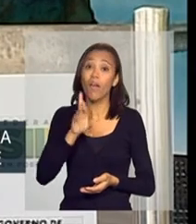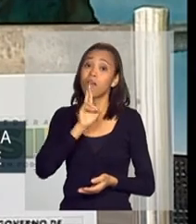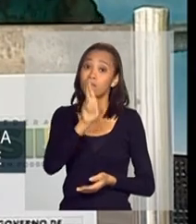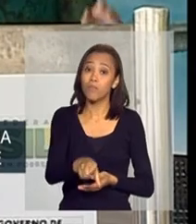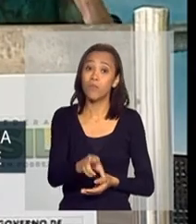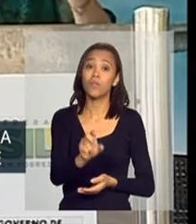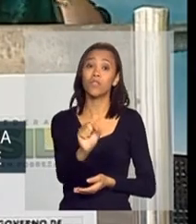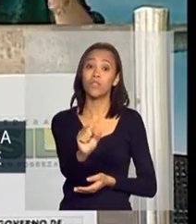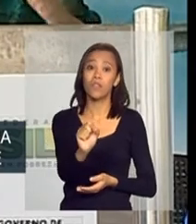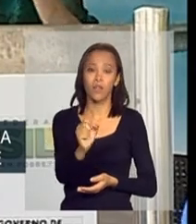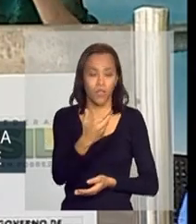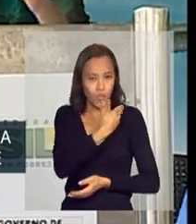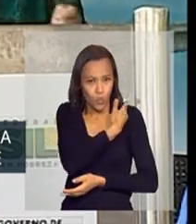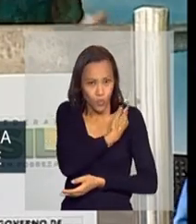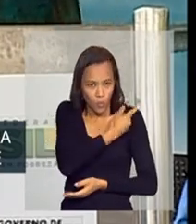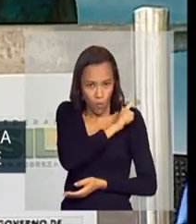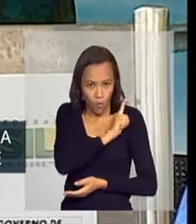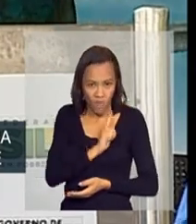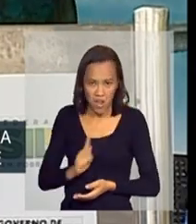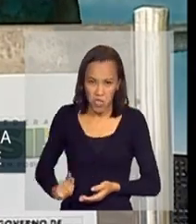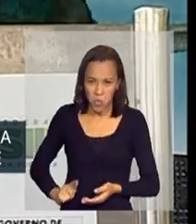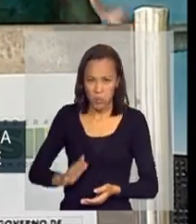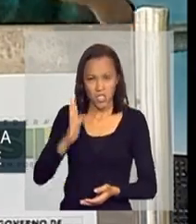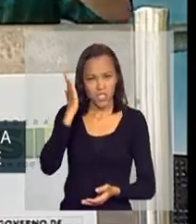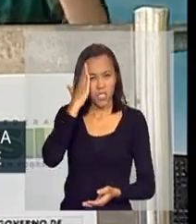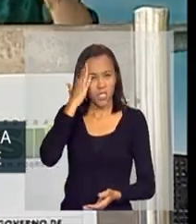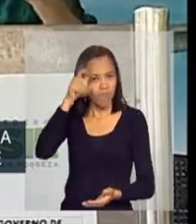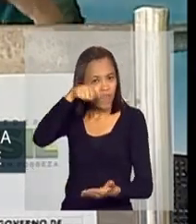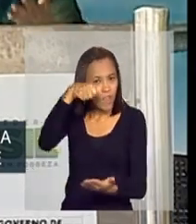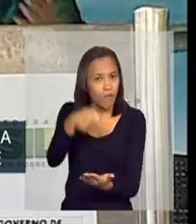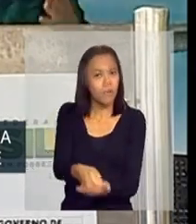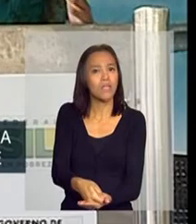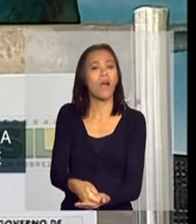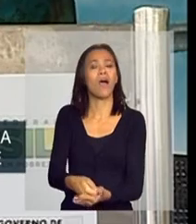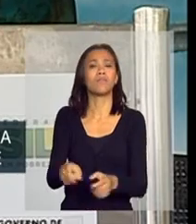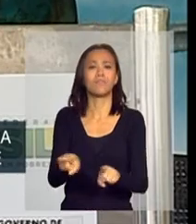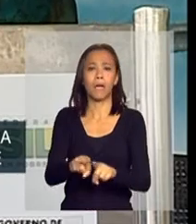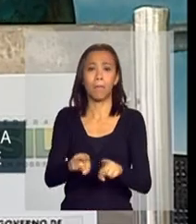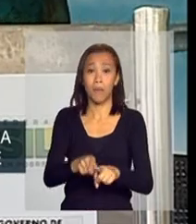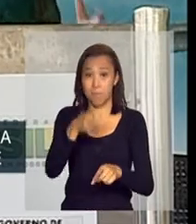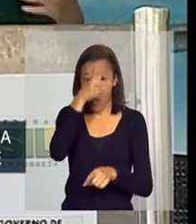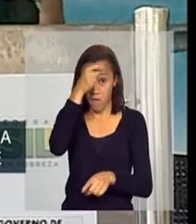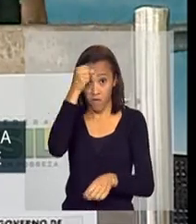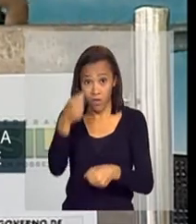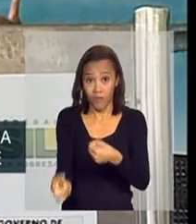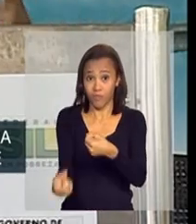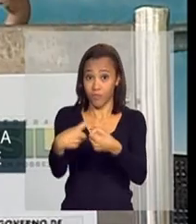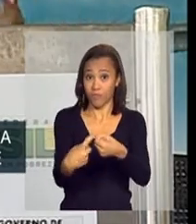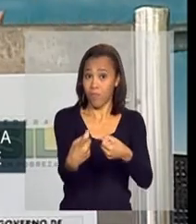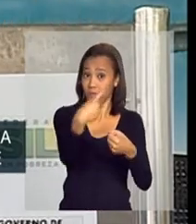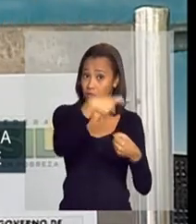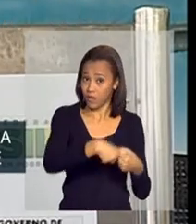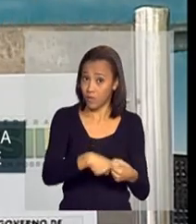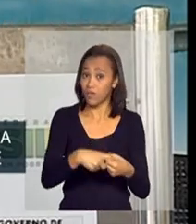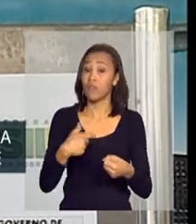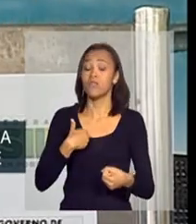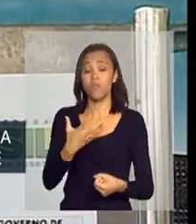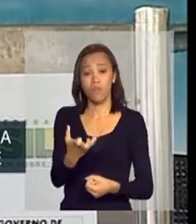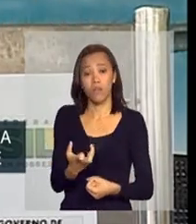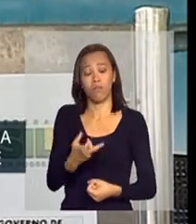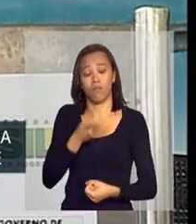de um governador determinado, de prefeitos parceiros, e eu quero